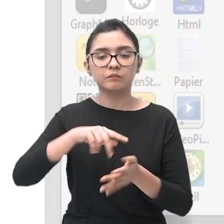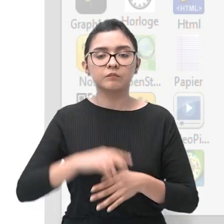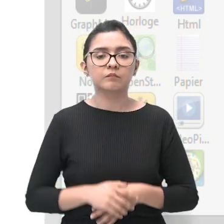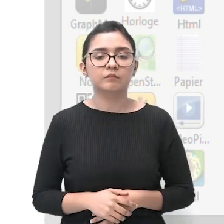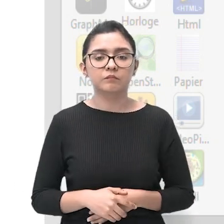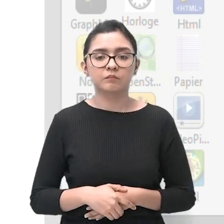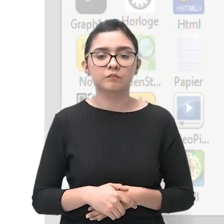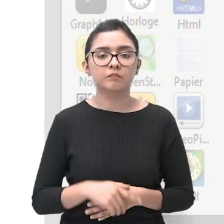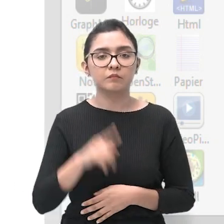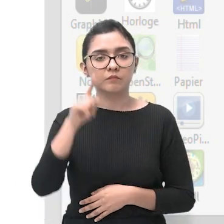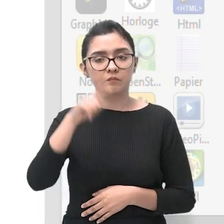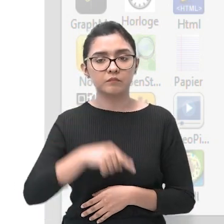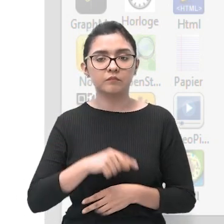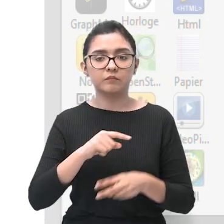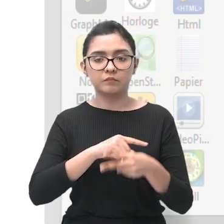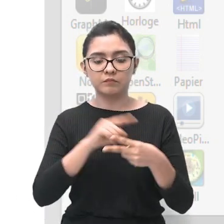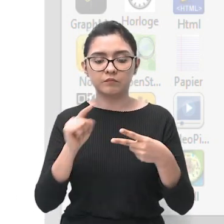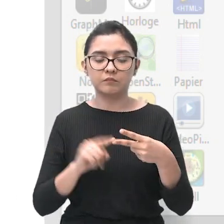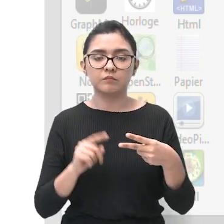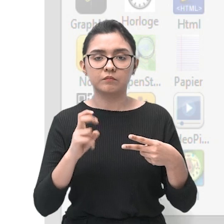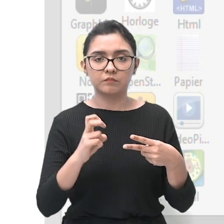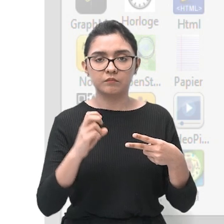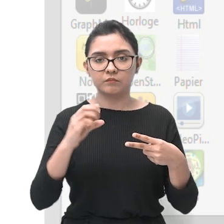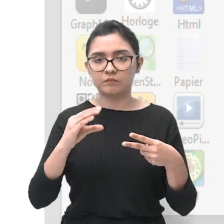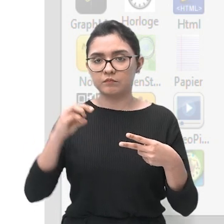segmento, que é de 5 centímetros.